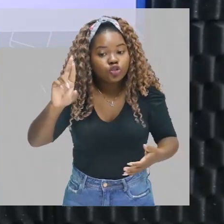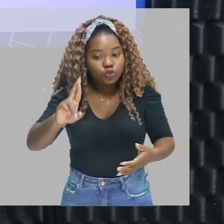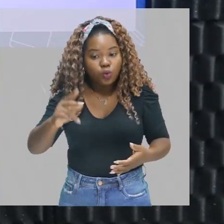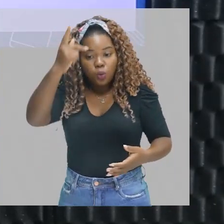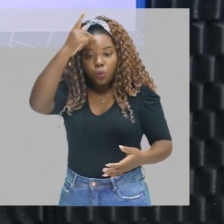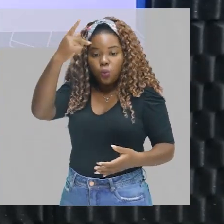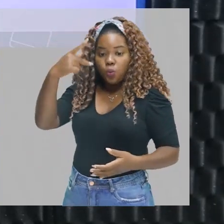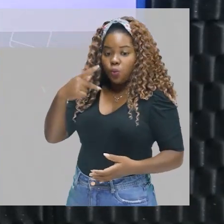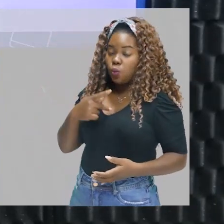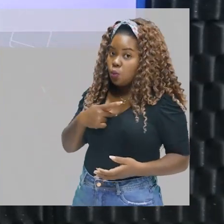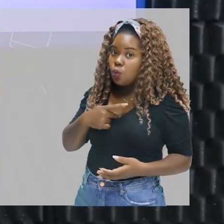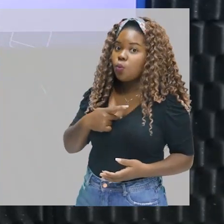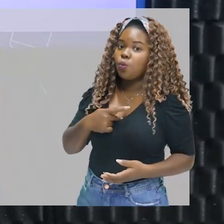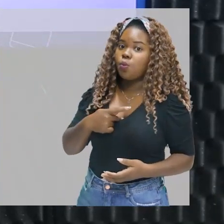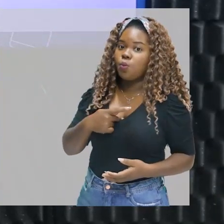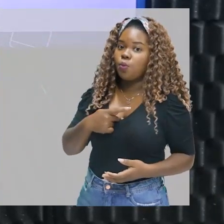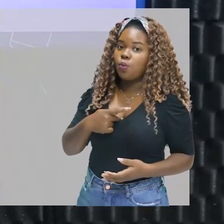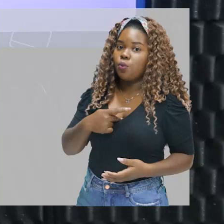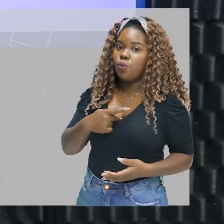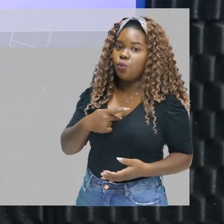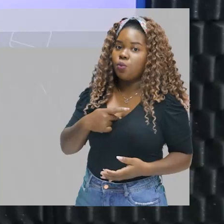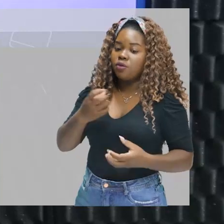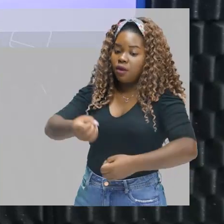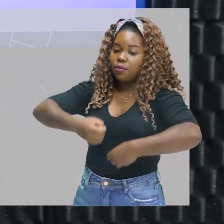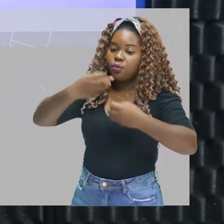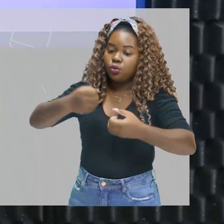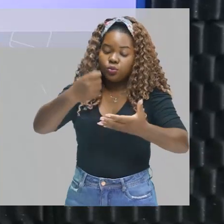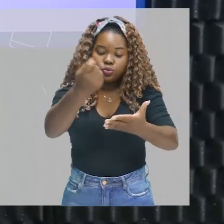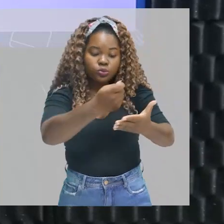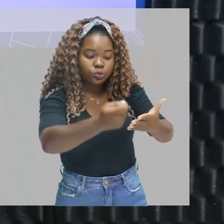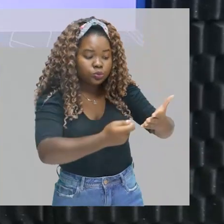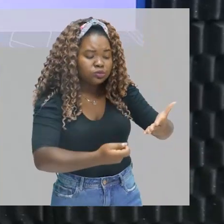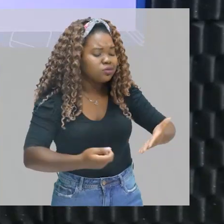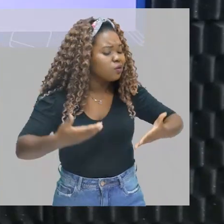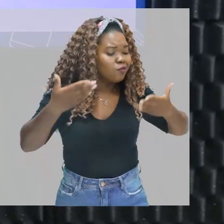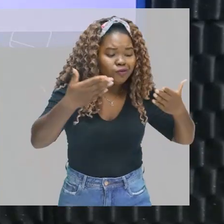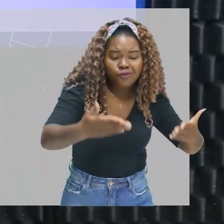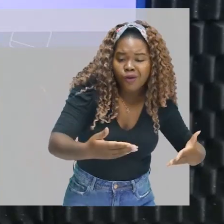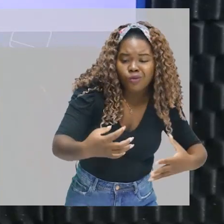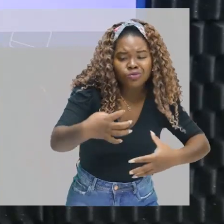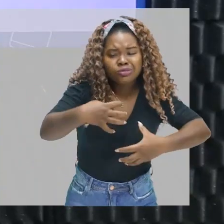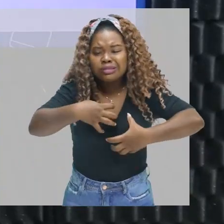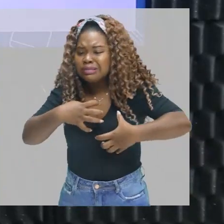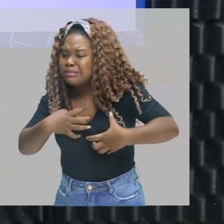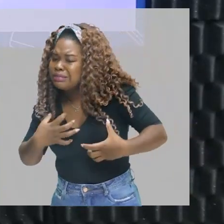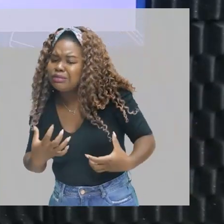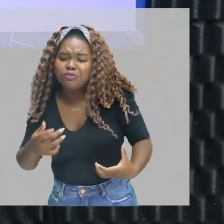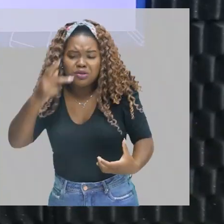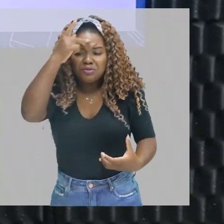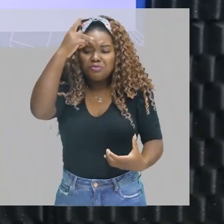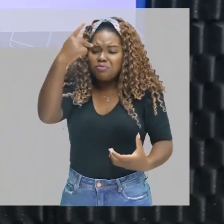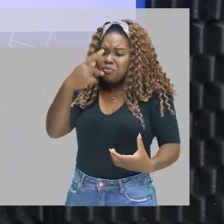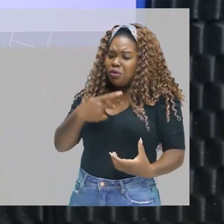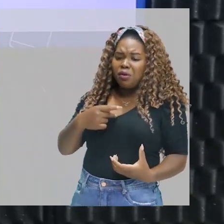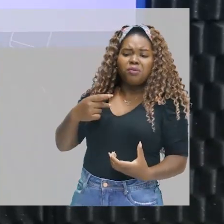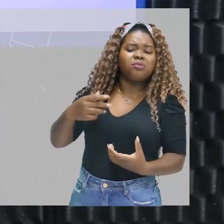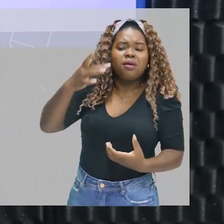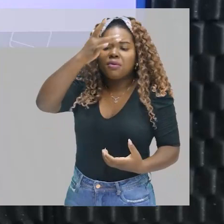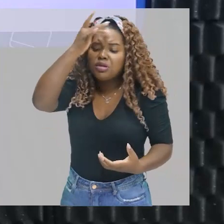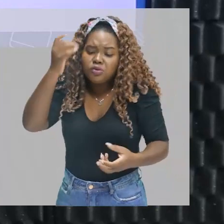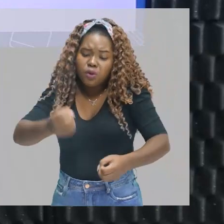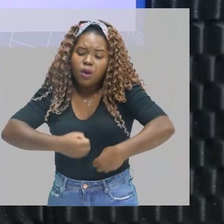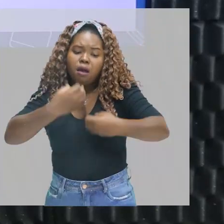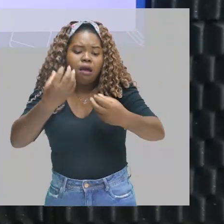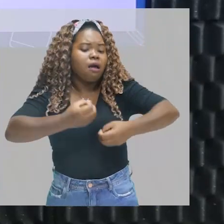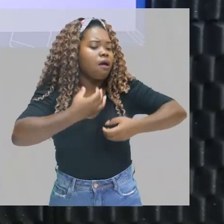próprio emissor. Ela está centrada ali na questão das emoções, dos sentimentos, da subjetividade,